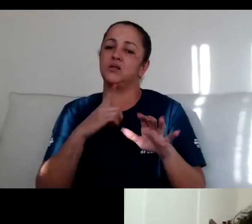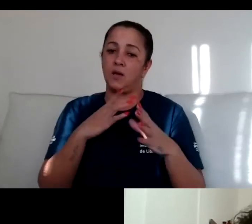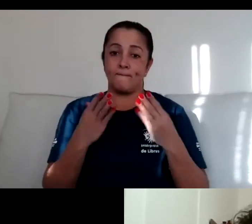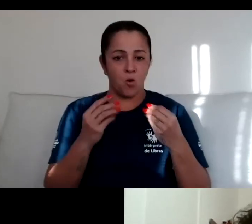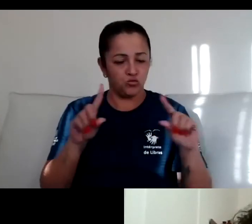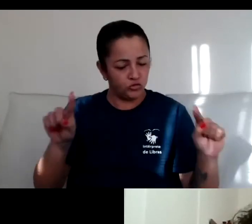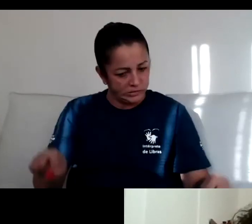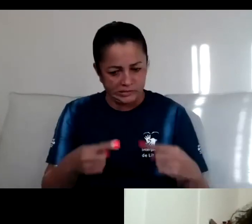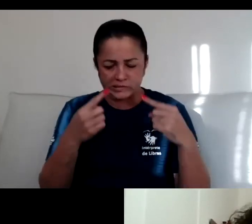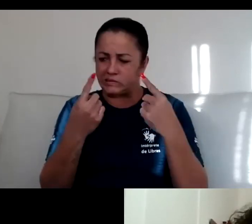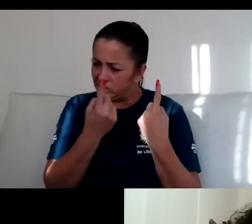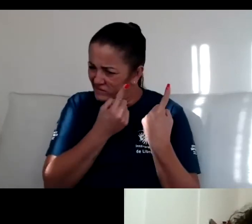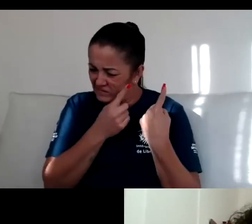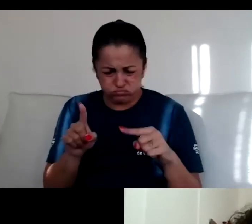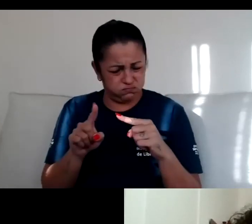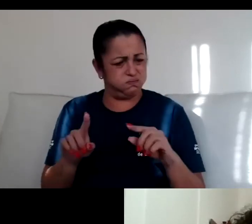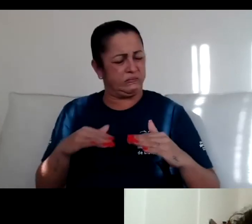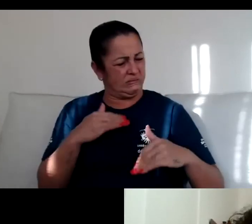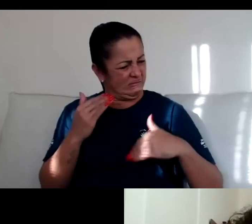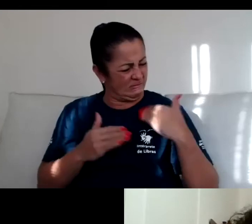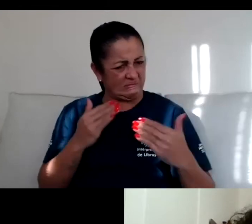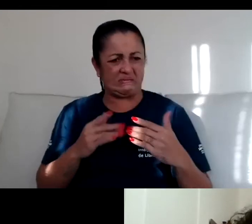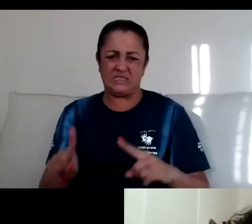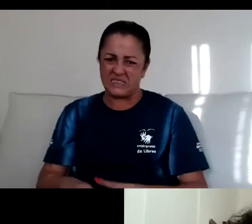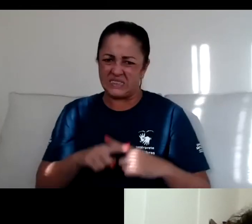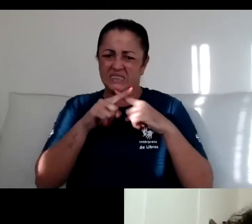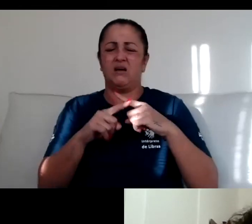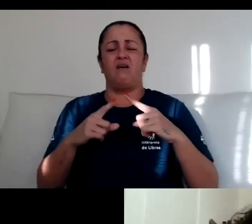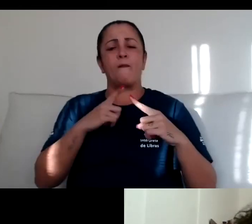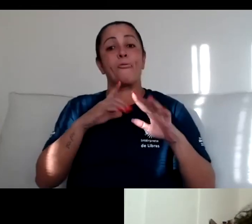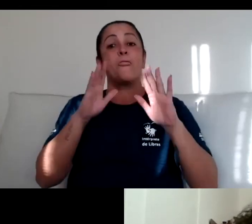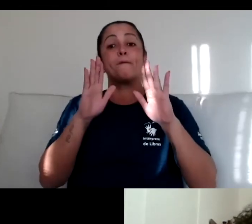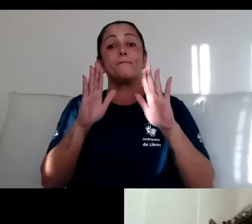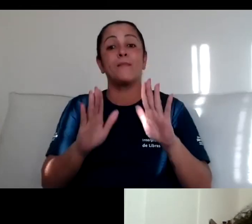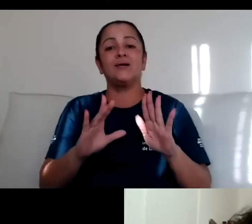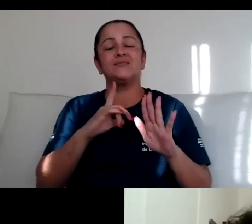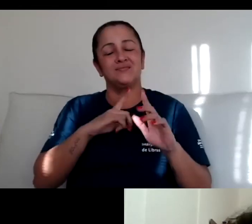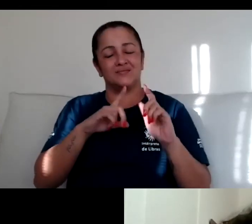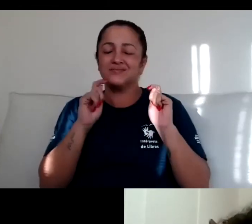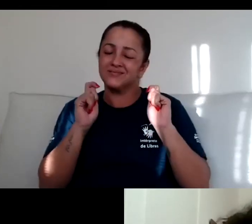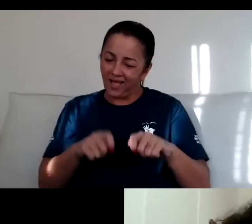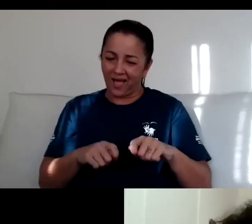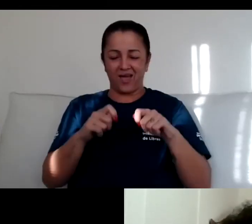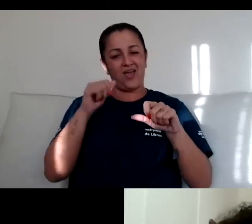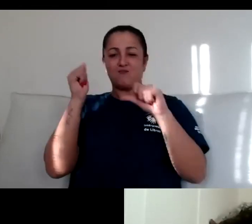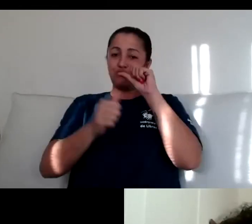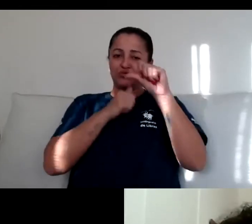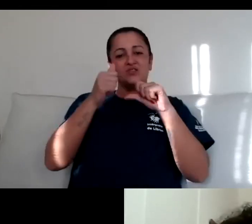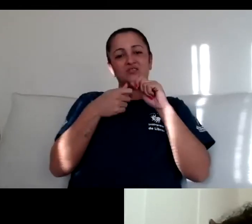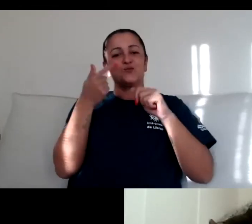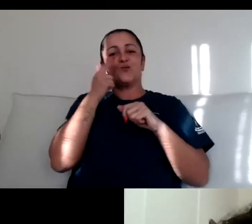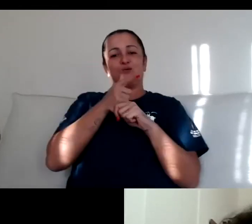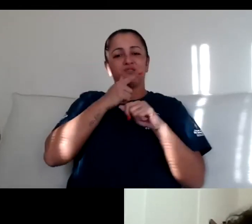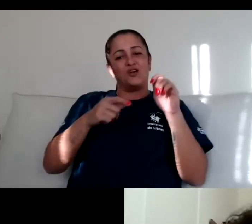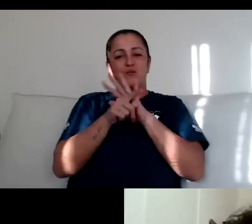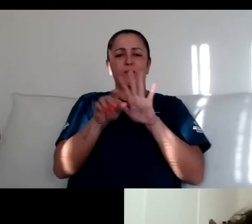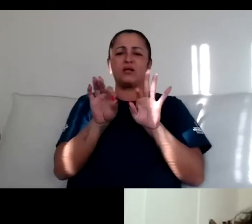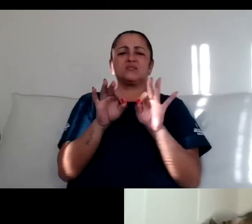coisa a ser mudada, mas é possível fazer essa mudança com coisas tão simples, porque às vezes